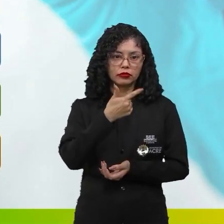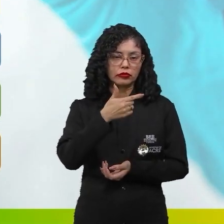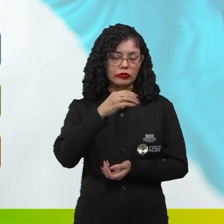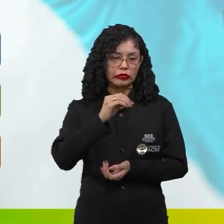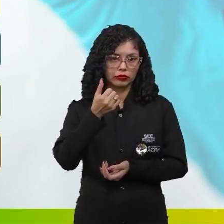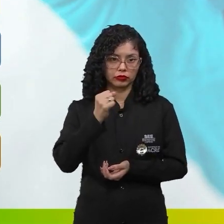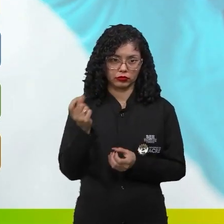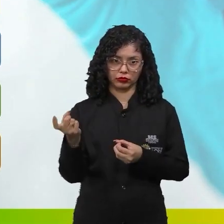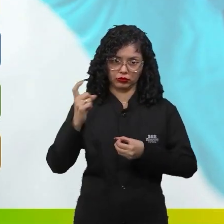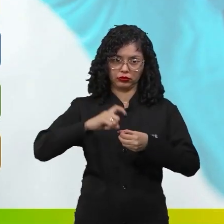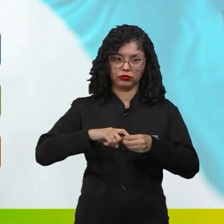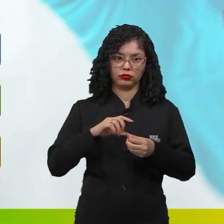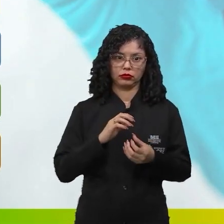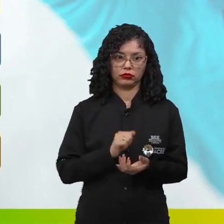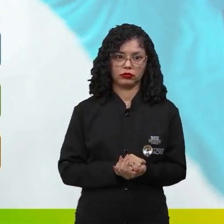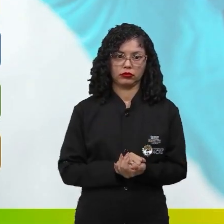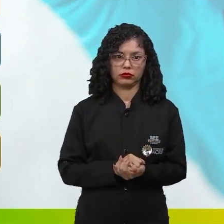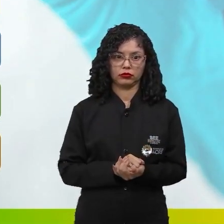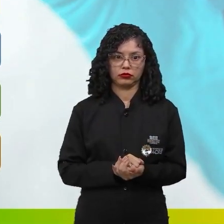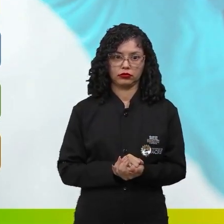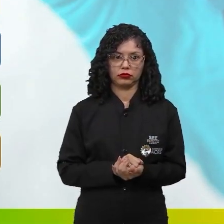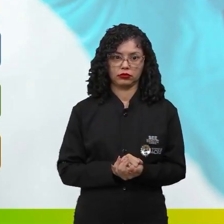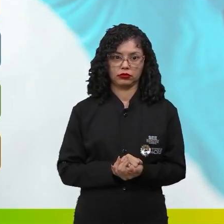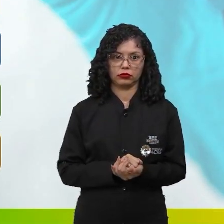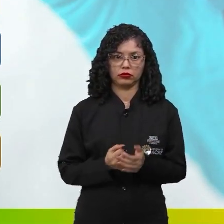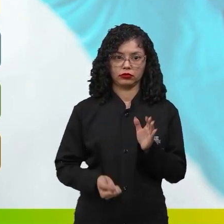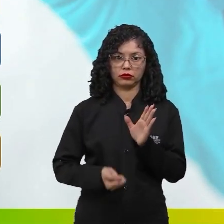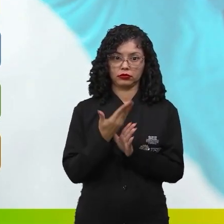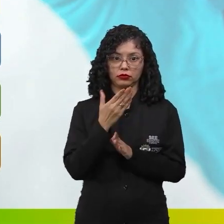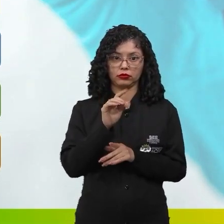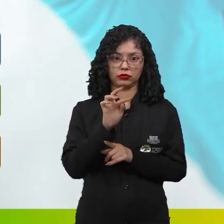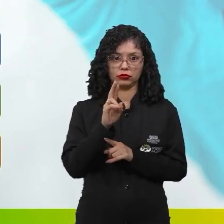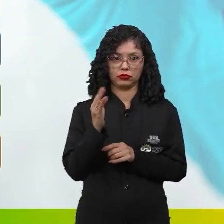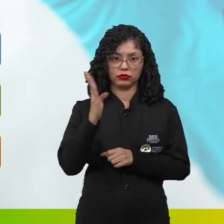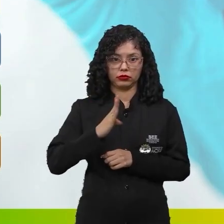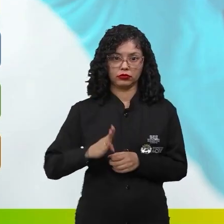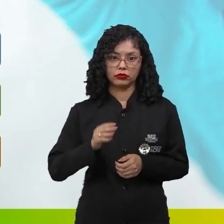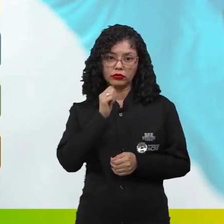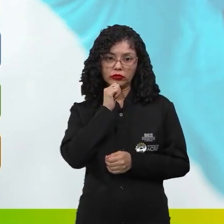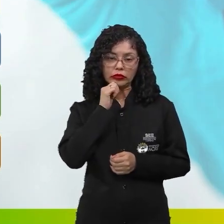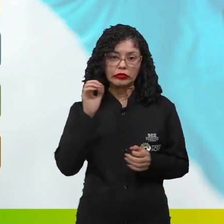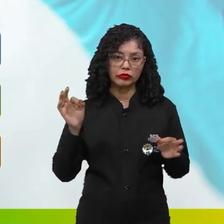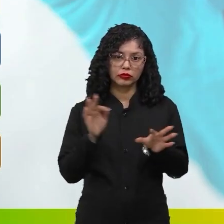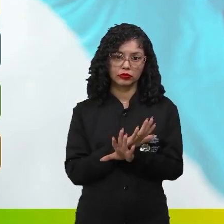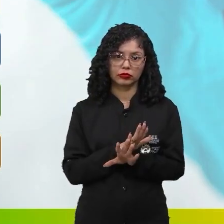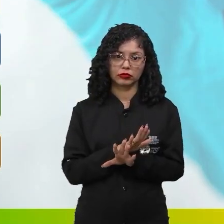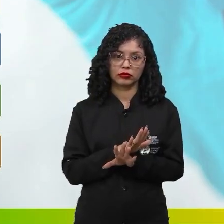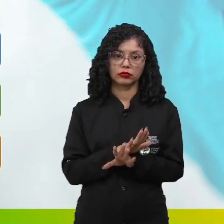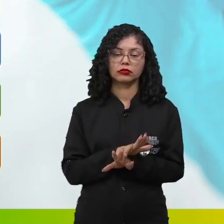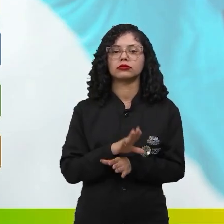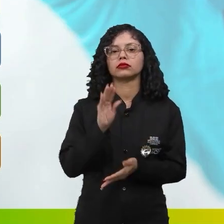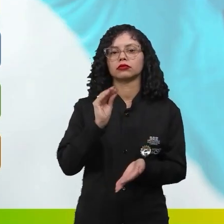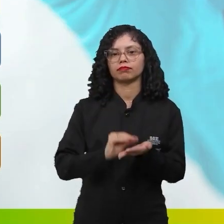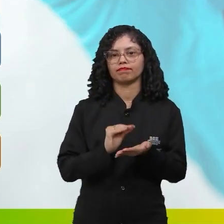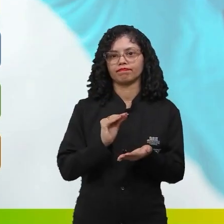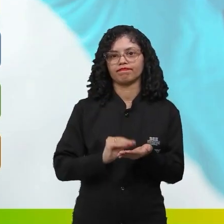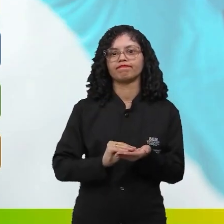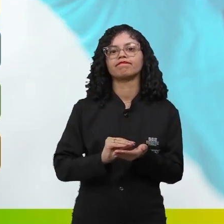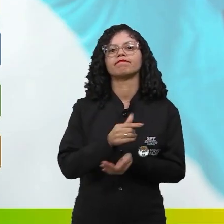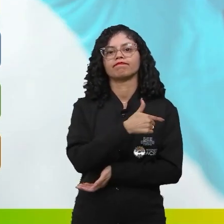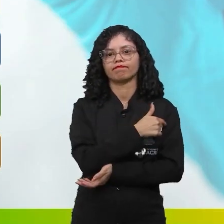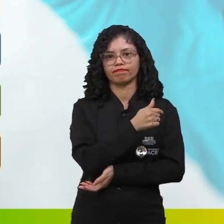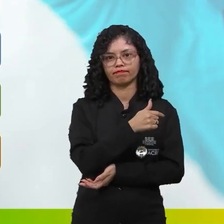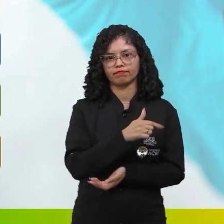tem uma retomada de surtos de sarampo no Brasil em função da queda de quê?